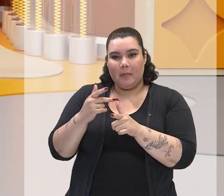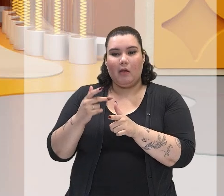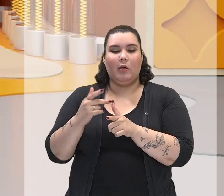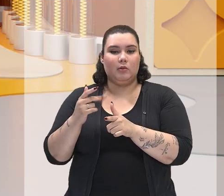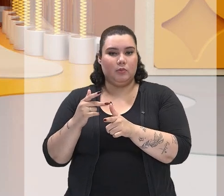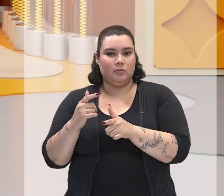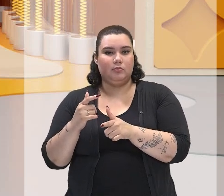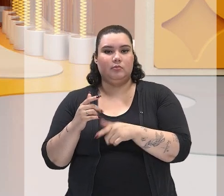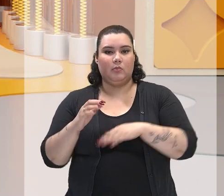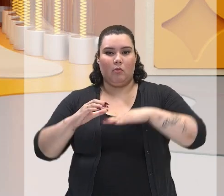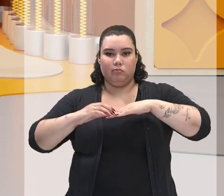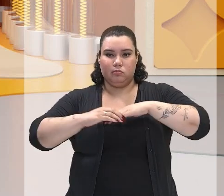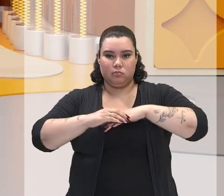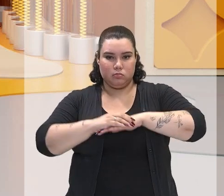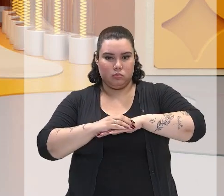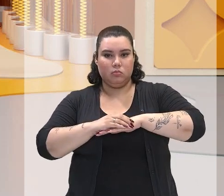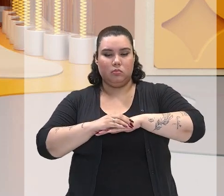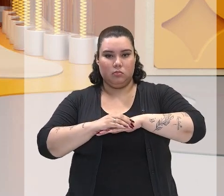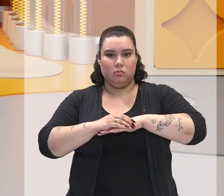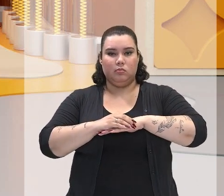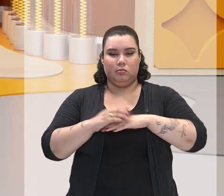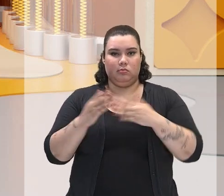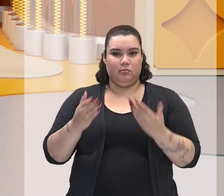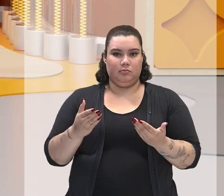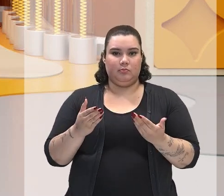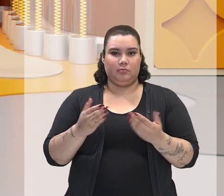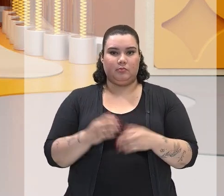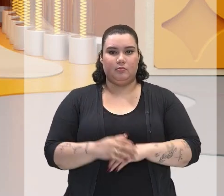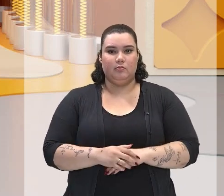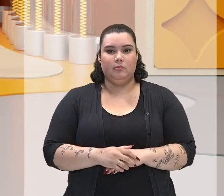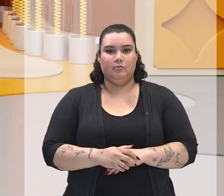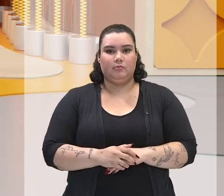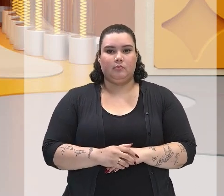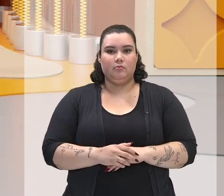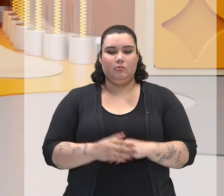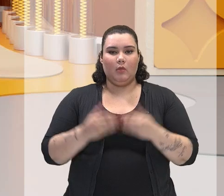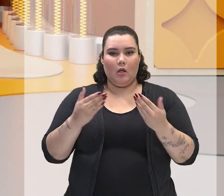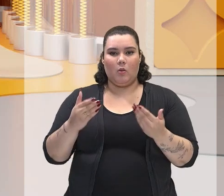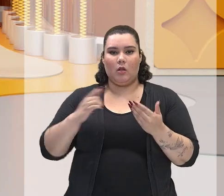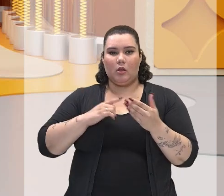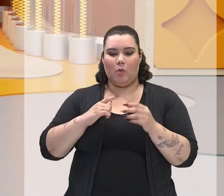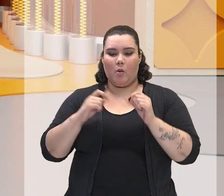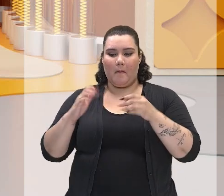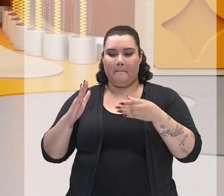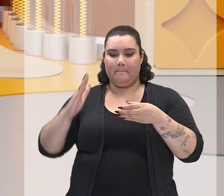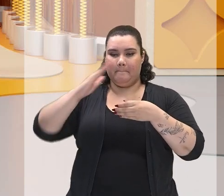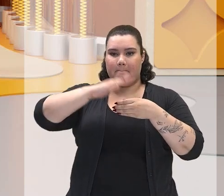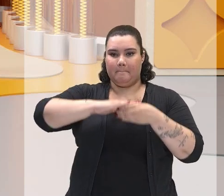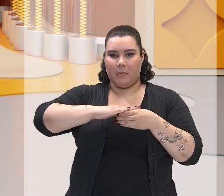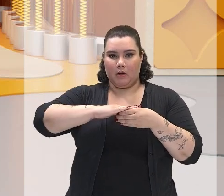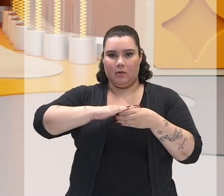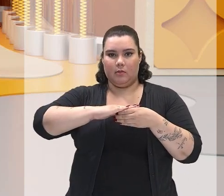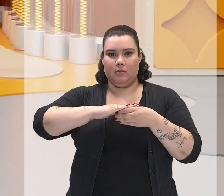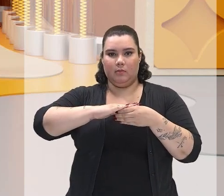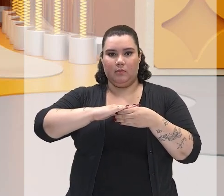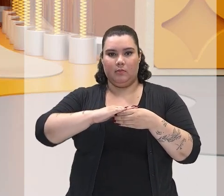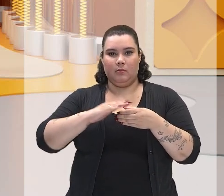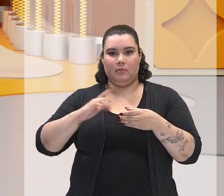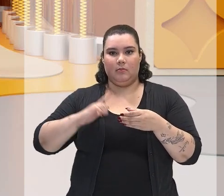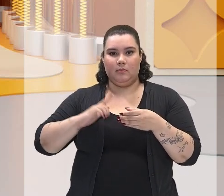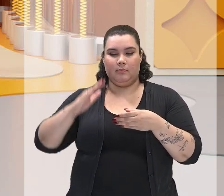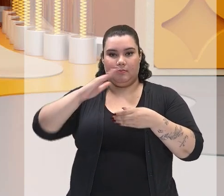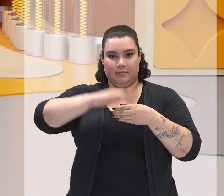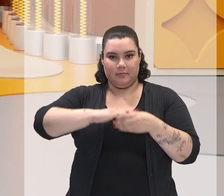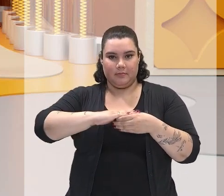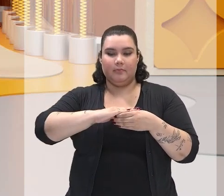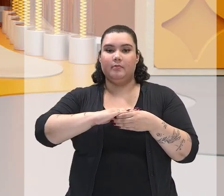melhor, não para curtir, mas para cortar e modelar esse couro, e ele está pregando aparentemente o solo, ou melhor, o